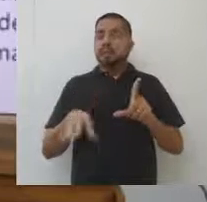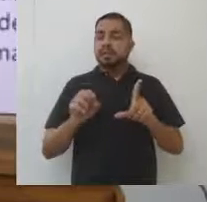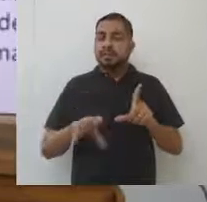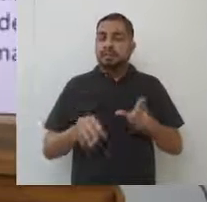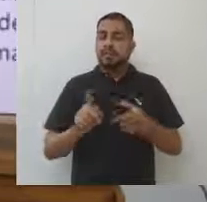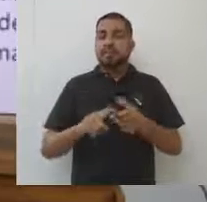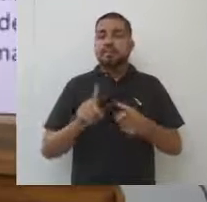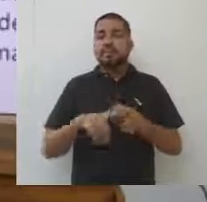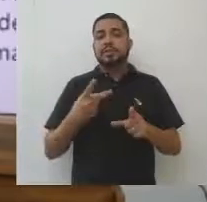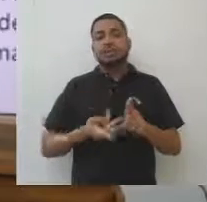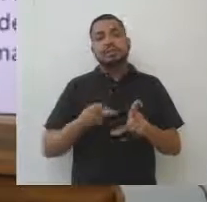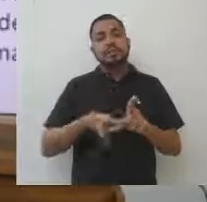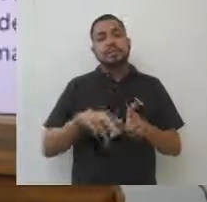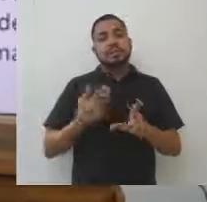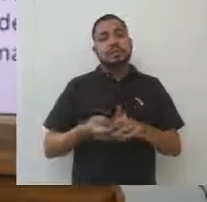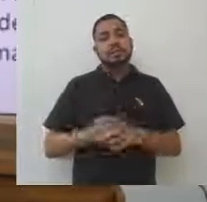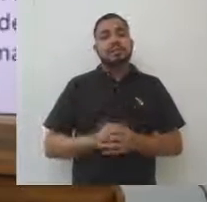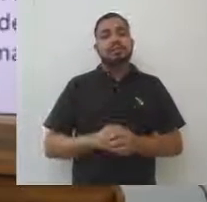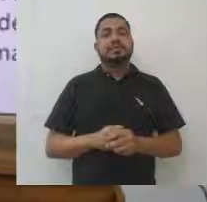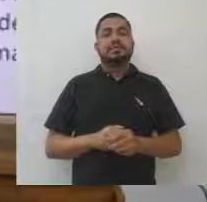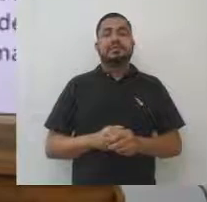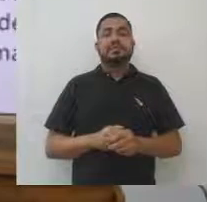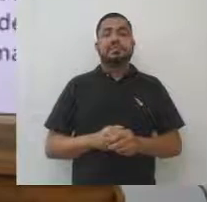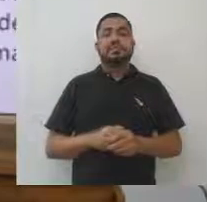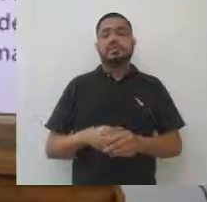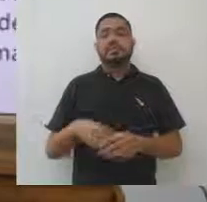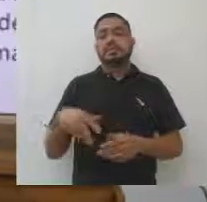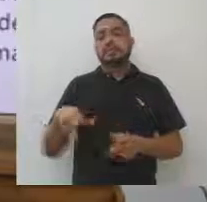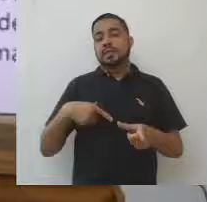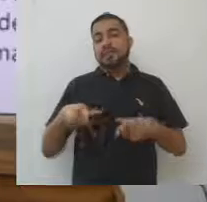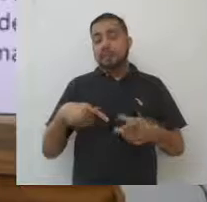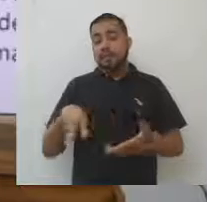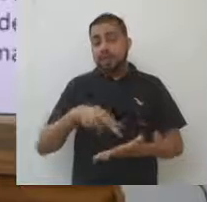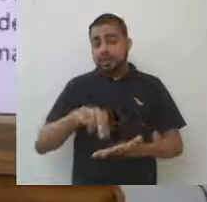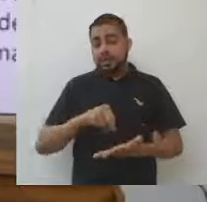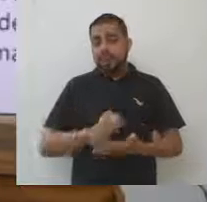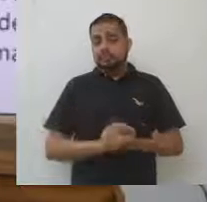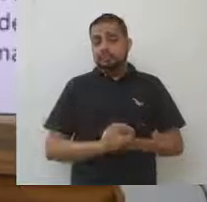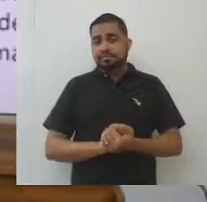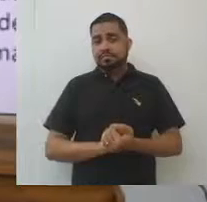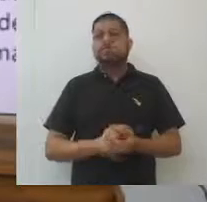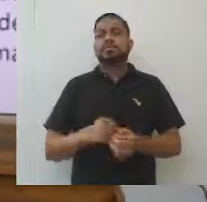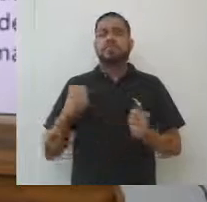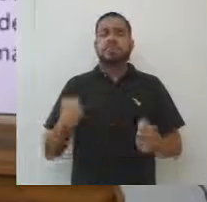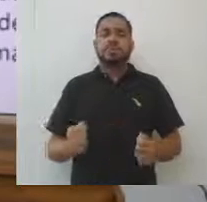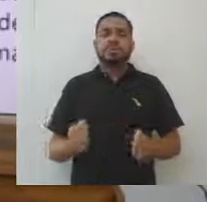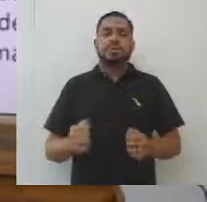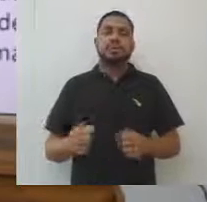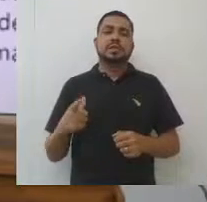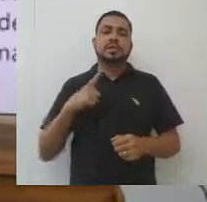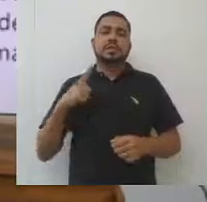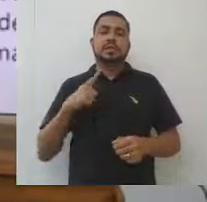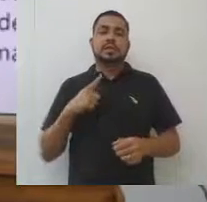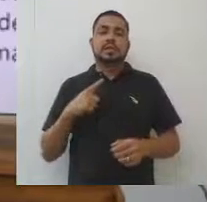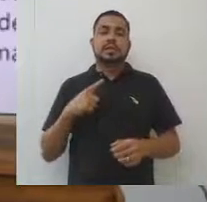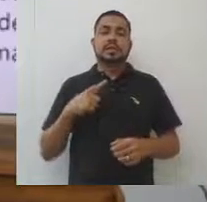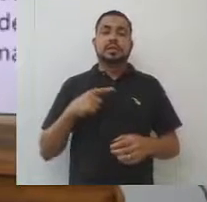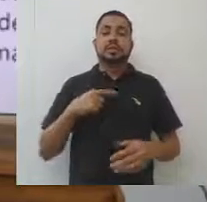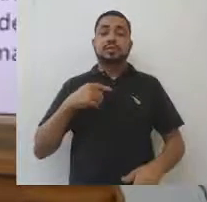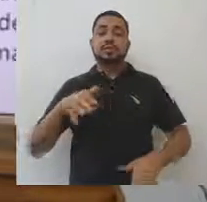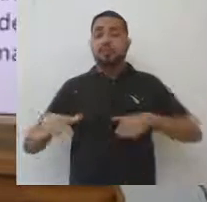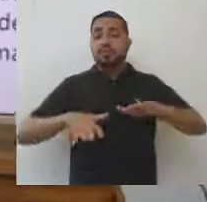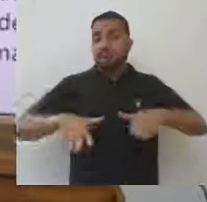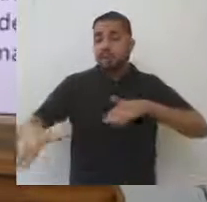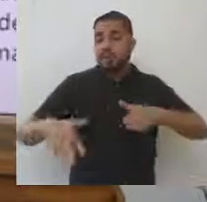dança, tá certo? No trabalho ele pode emprega os movimentos corporais executados